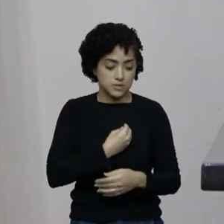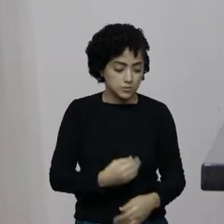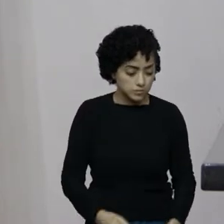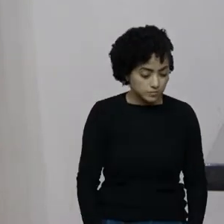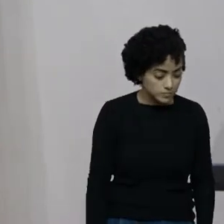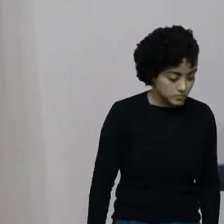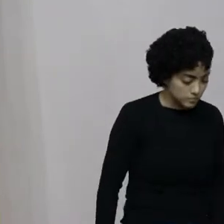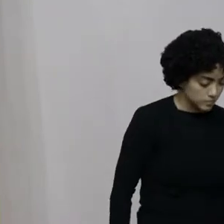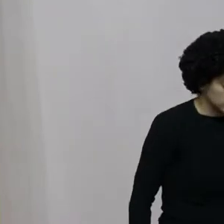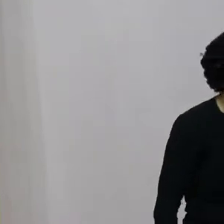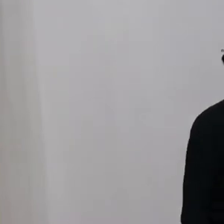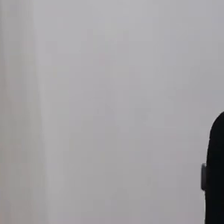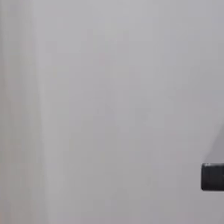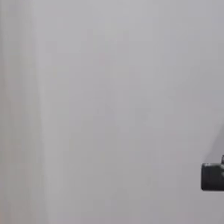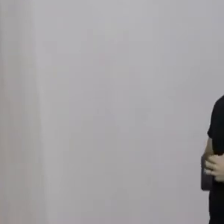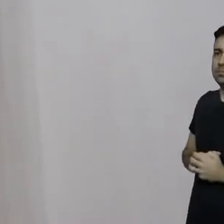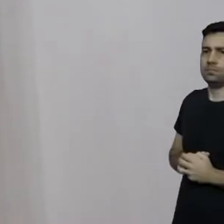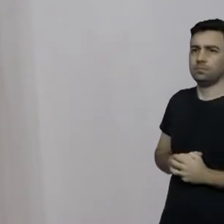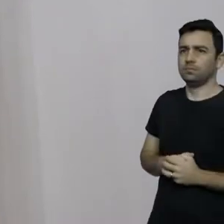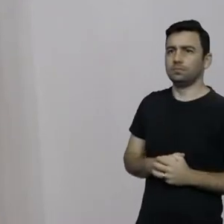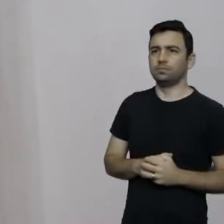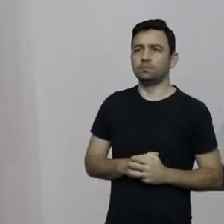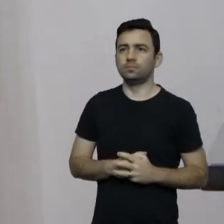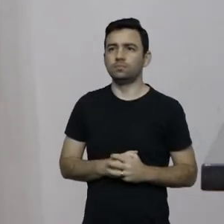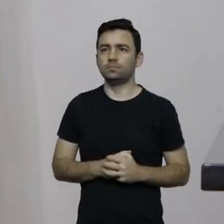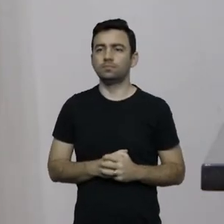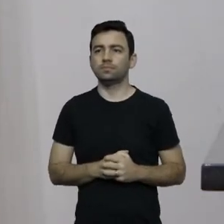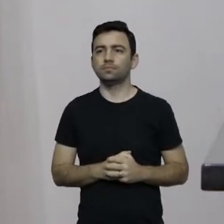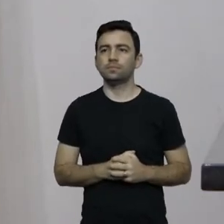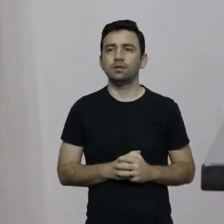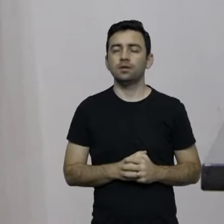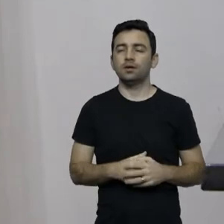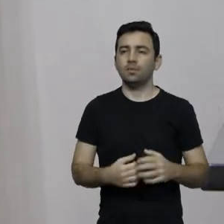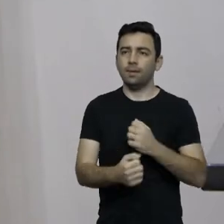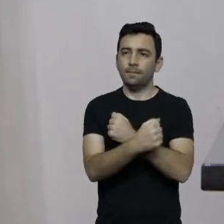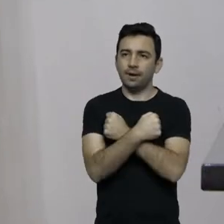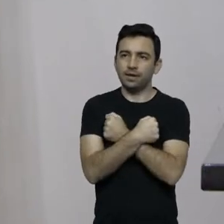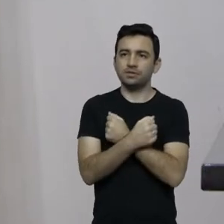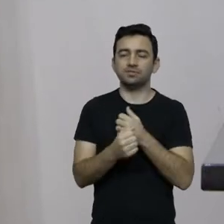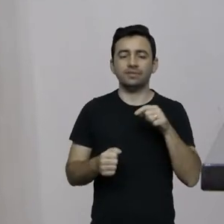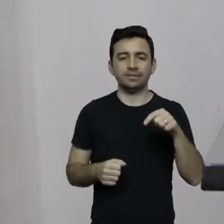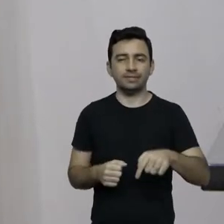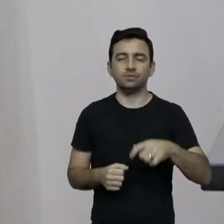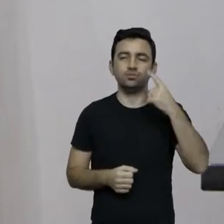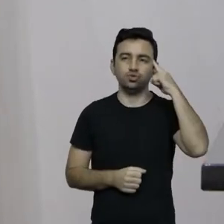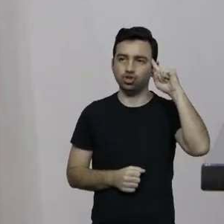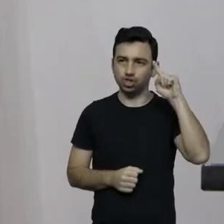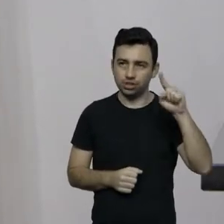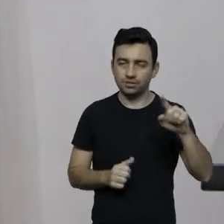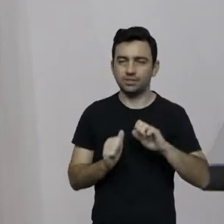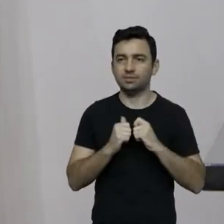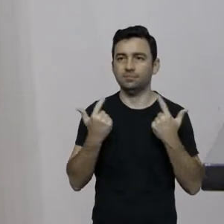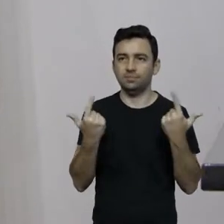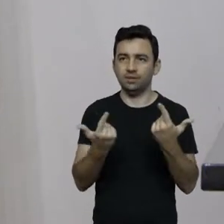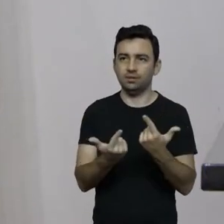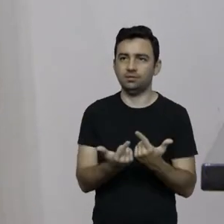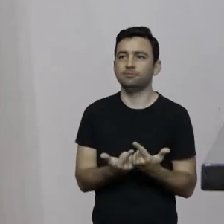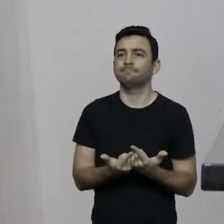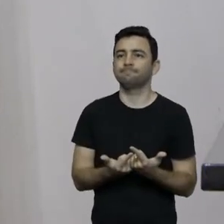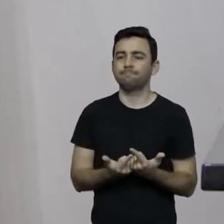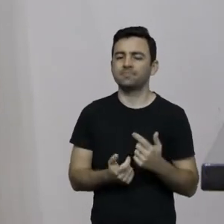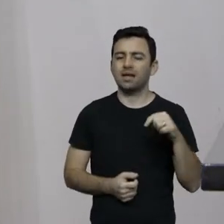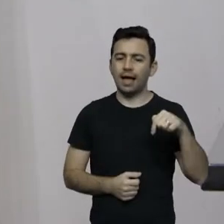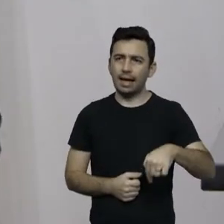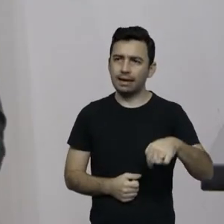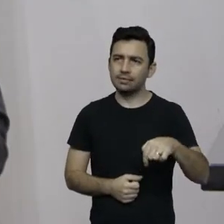a nossa nosso abraço pelo dia do Parlamento e é aqui no Parlamento